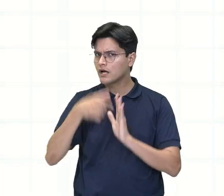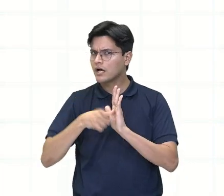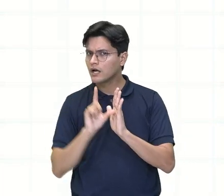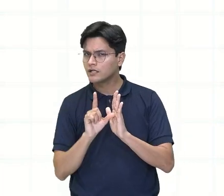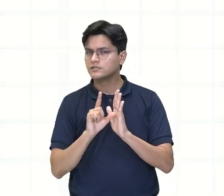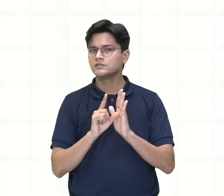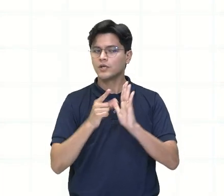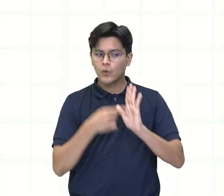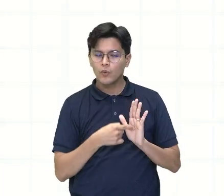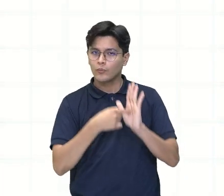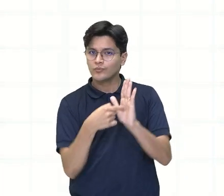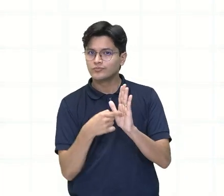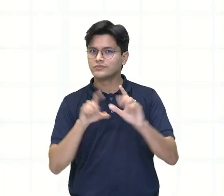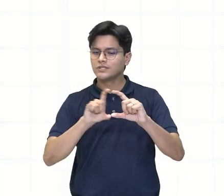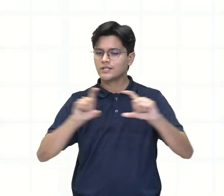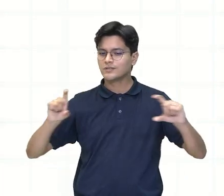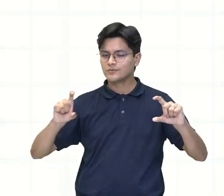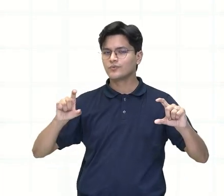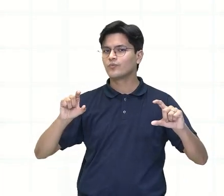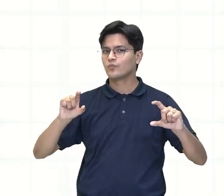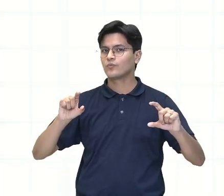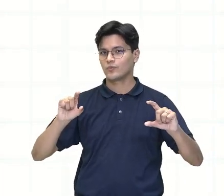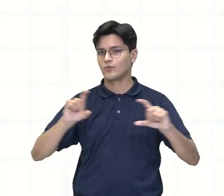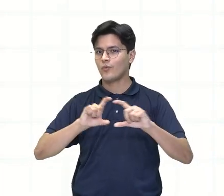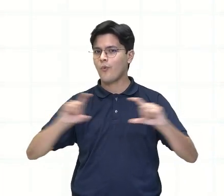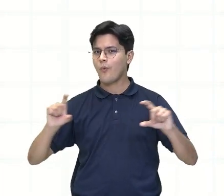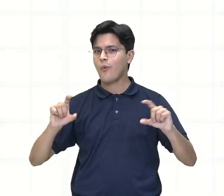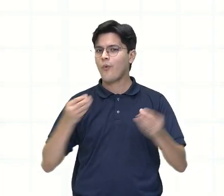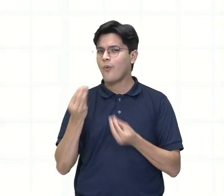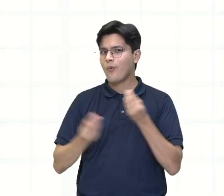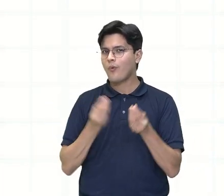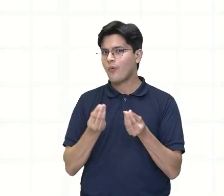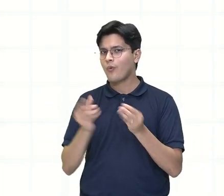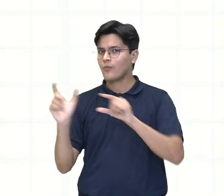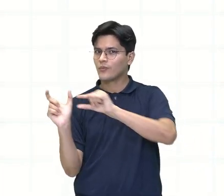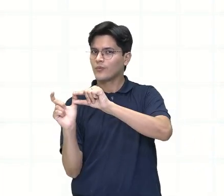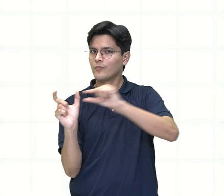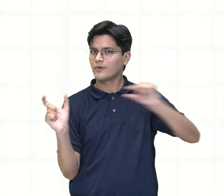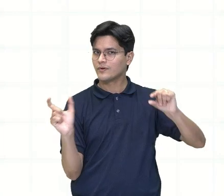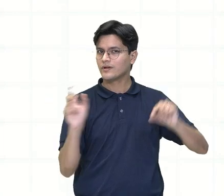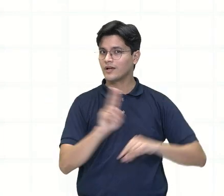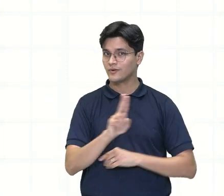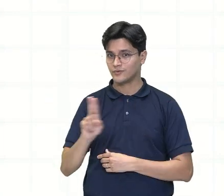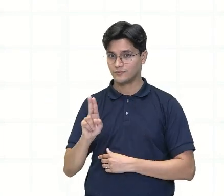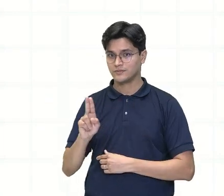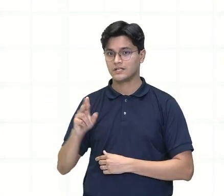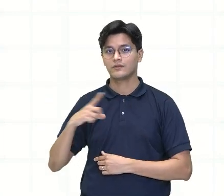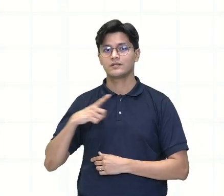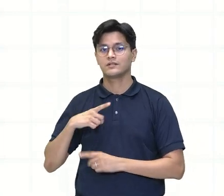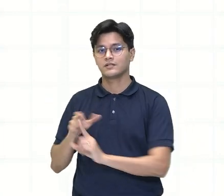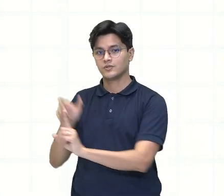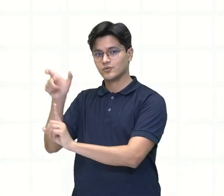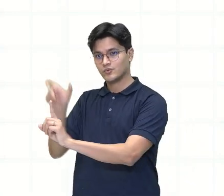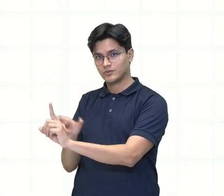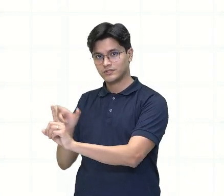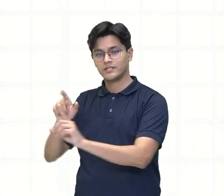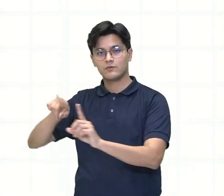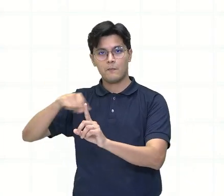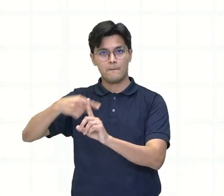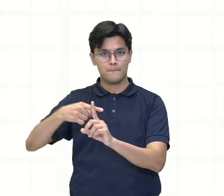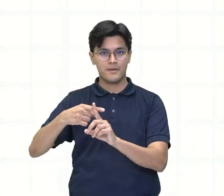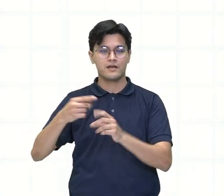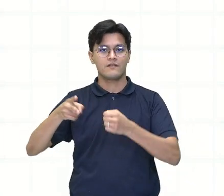nominal vai ser igual ao sujeito mais o verbo de ligação mais